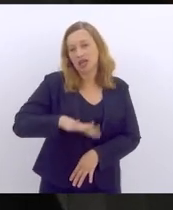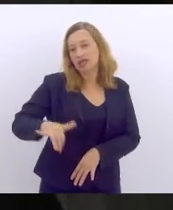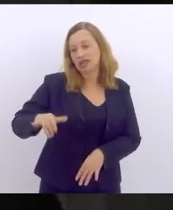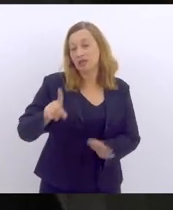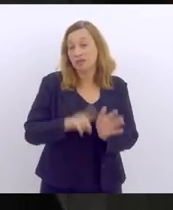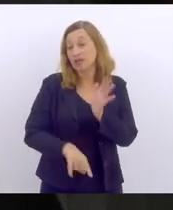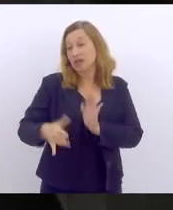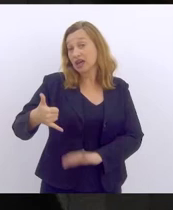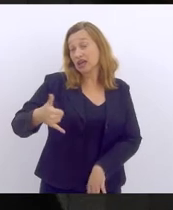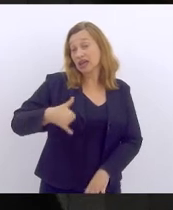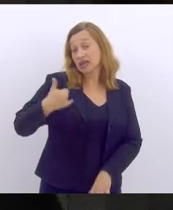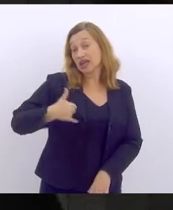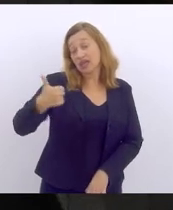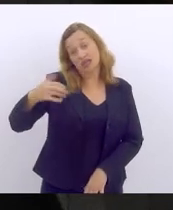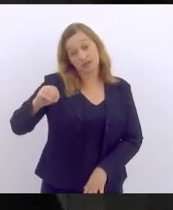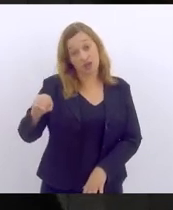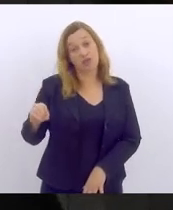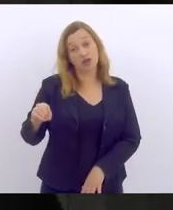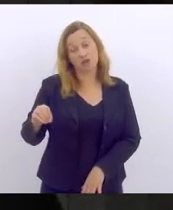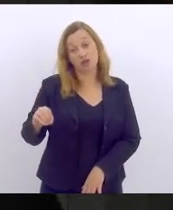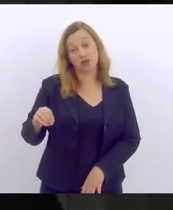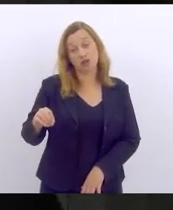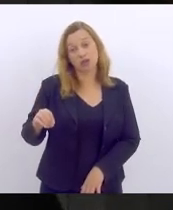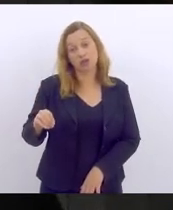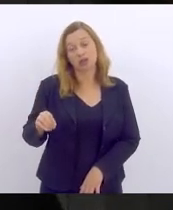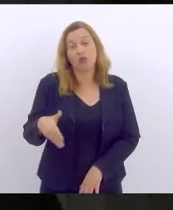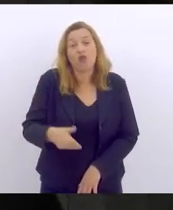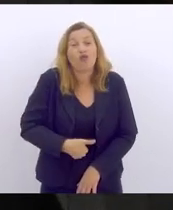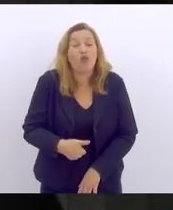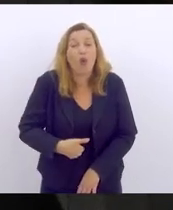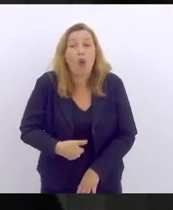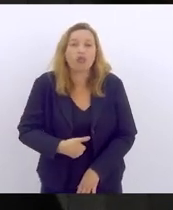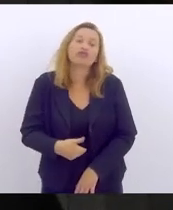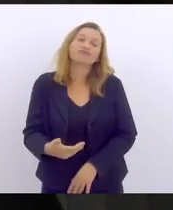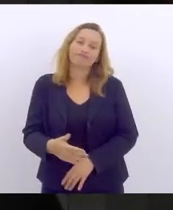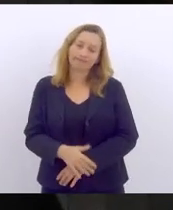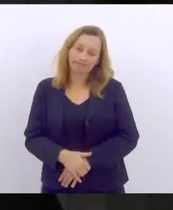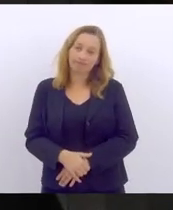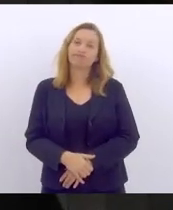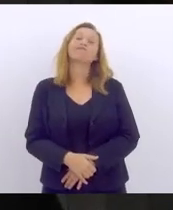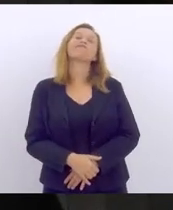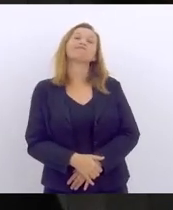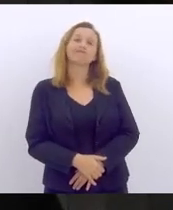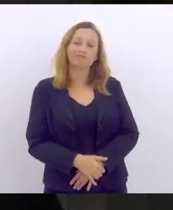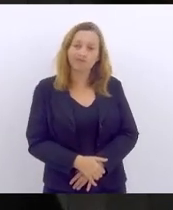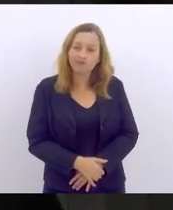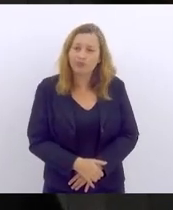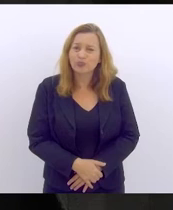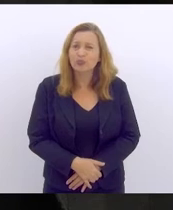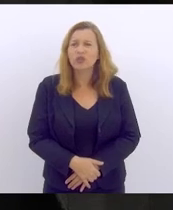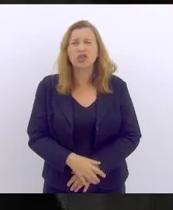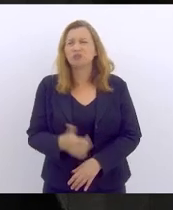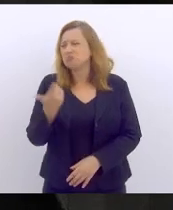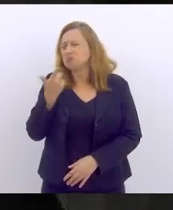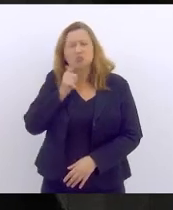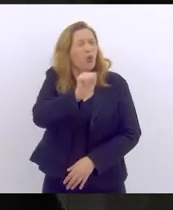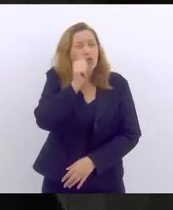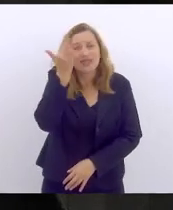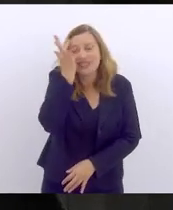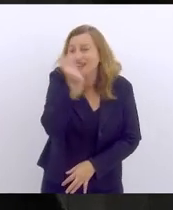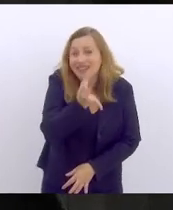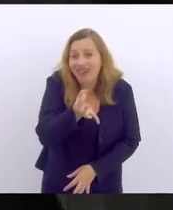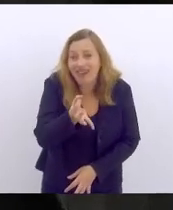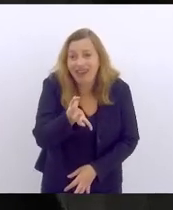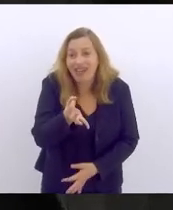anos que estão em situação de fome e o que a gente não consegue entender